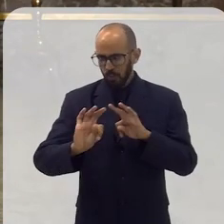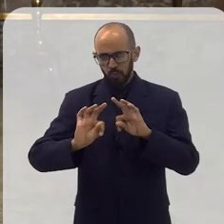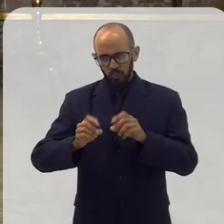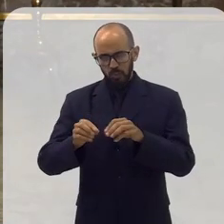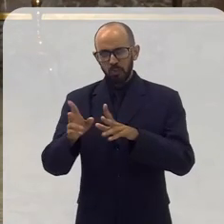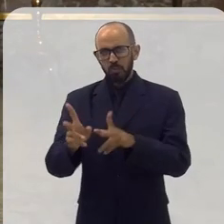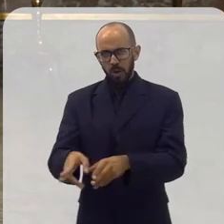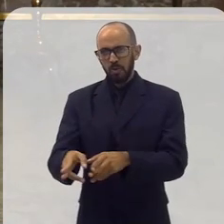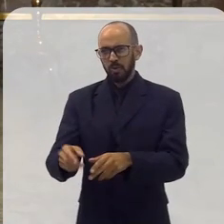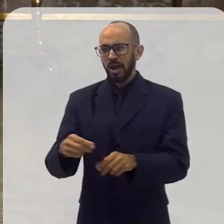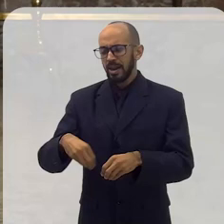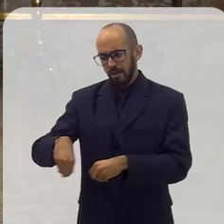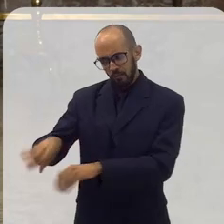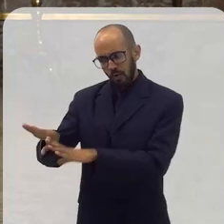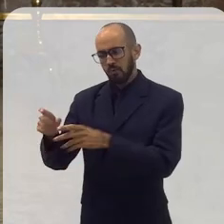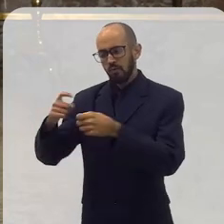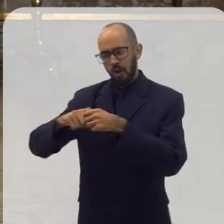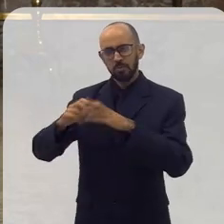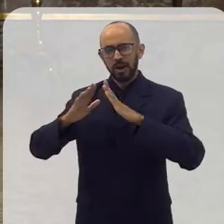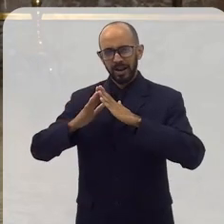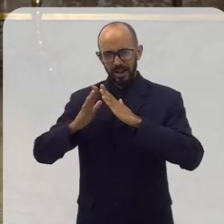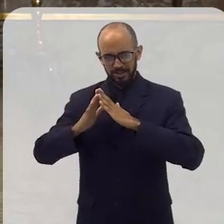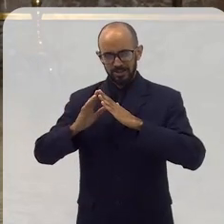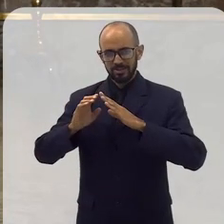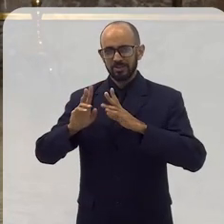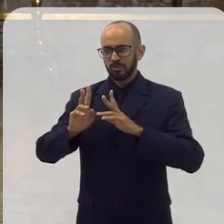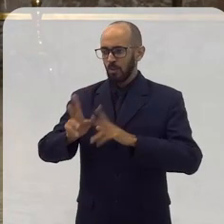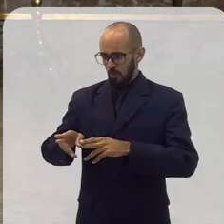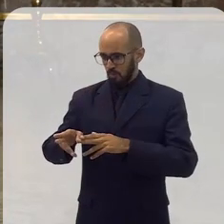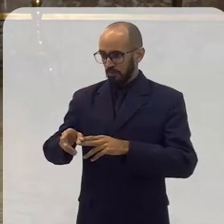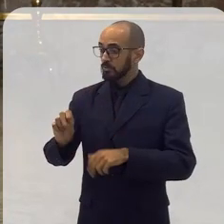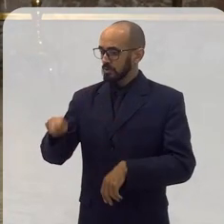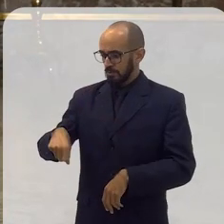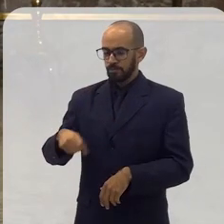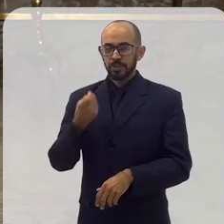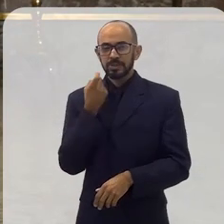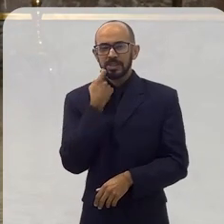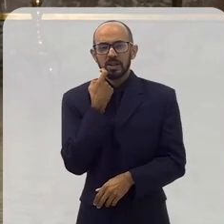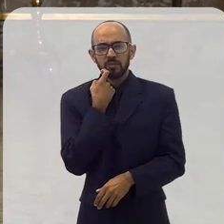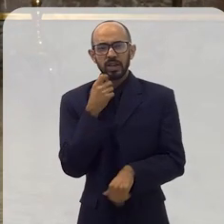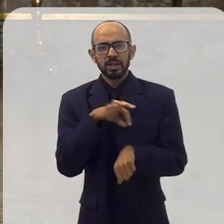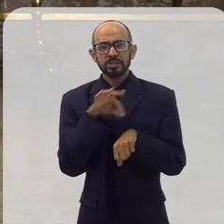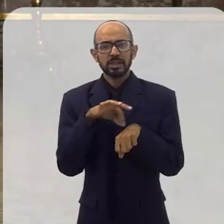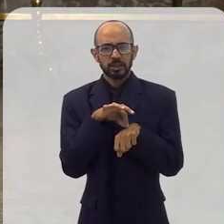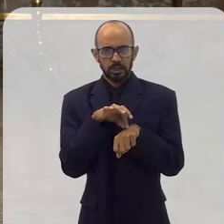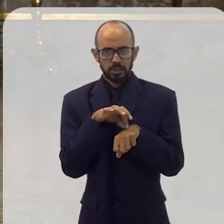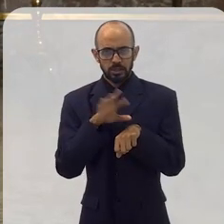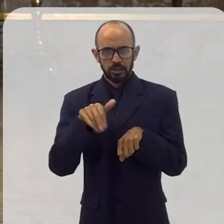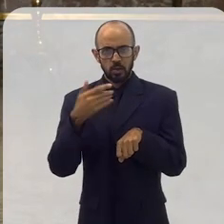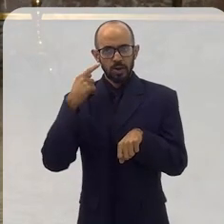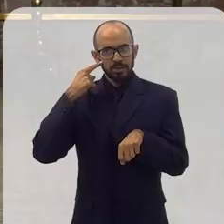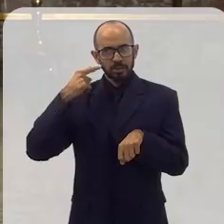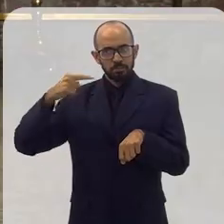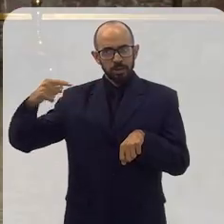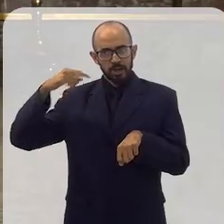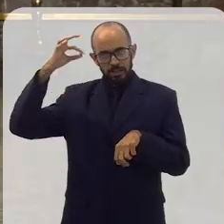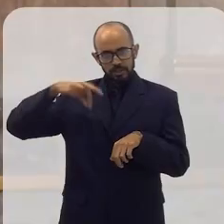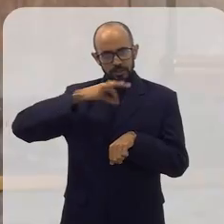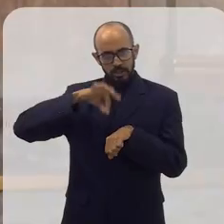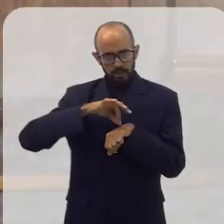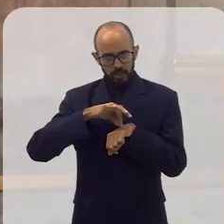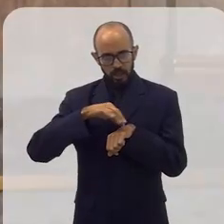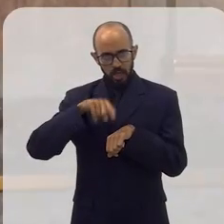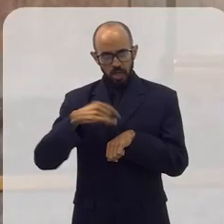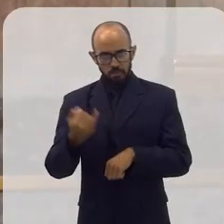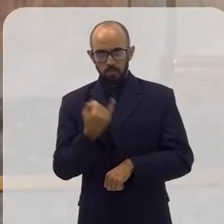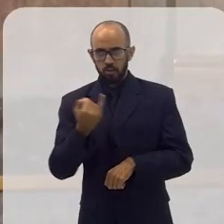procissão e tudo. Aí leva para casa, Sim, igual. igual. Sexta-feira Santa. A Semana Santa toda